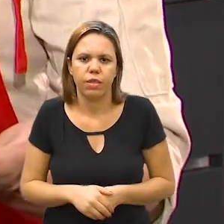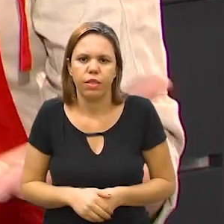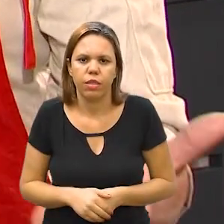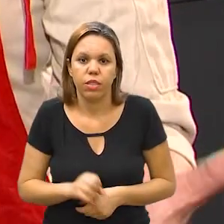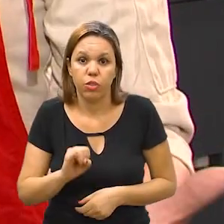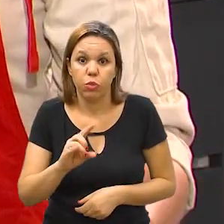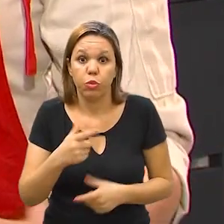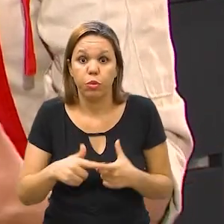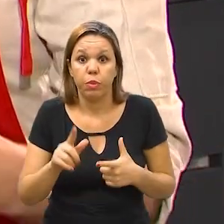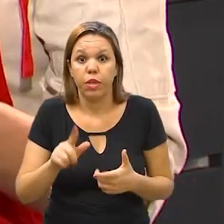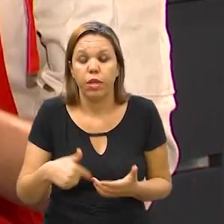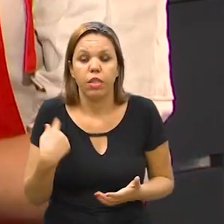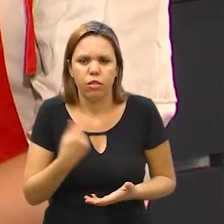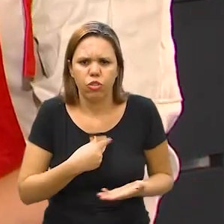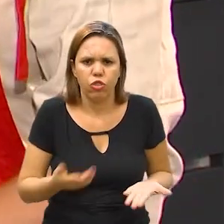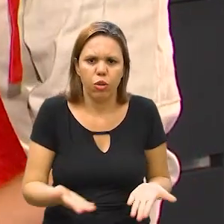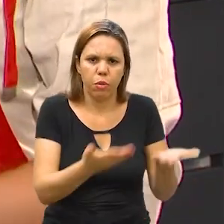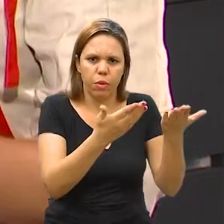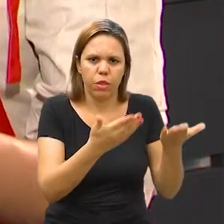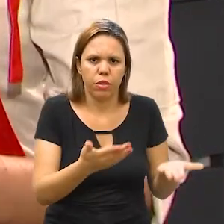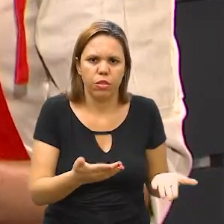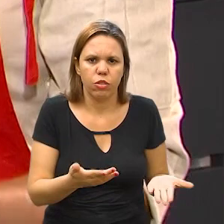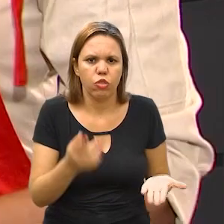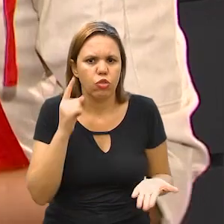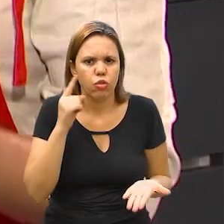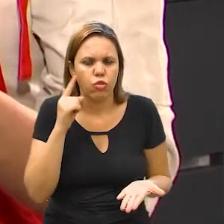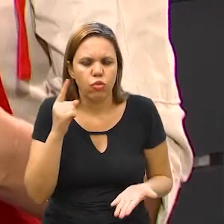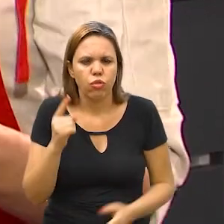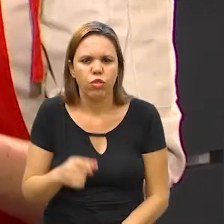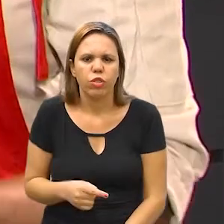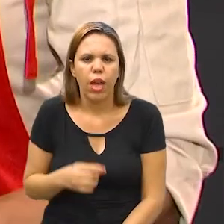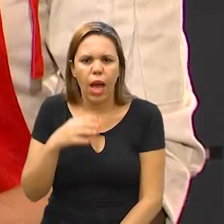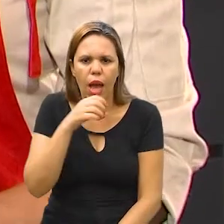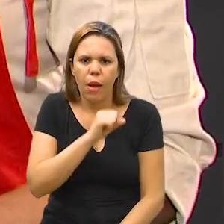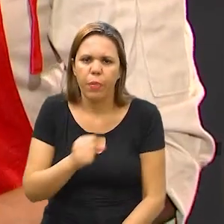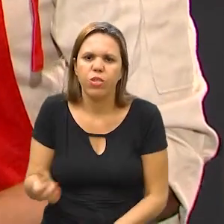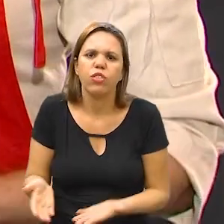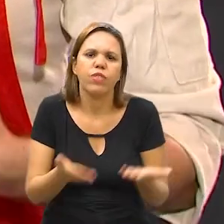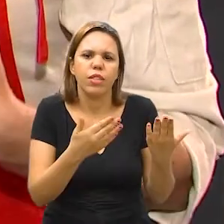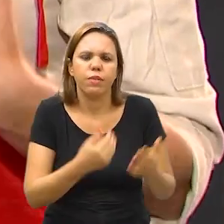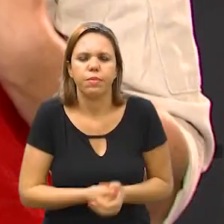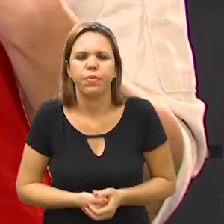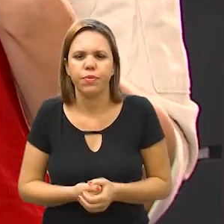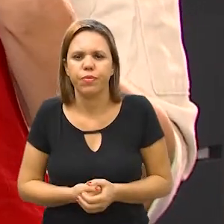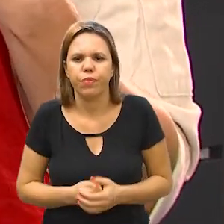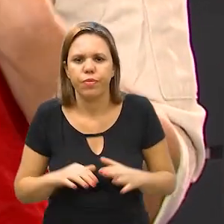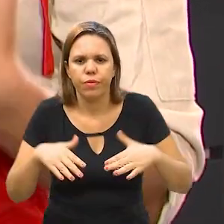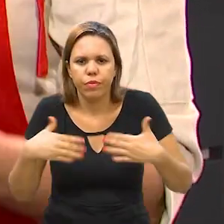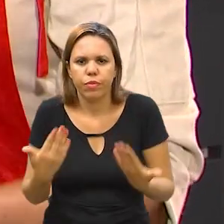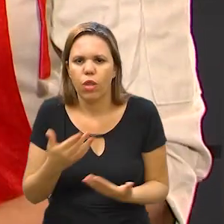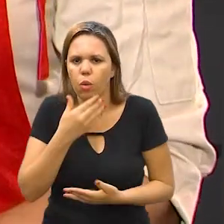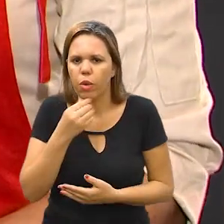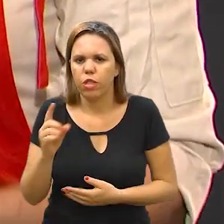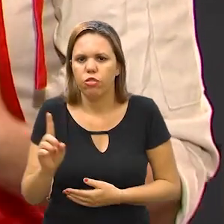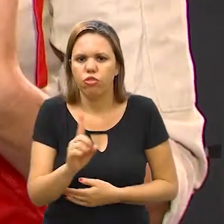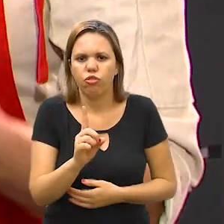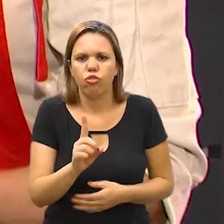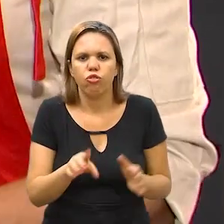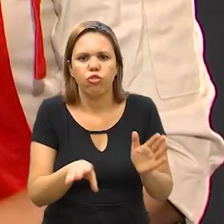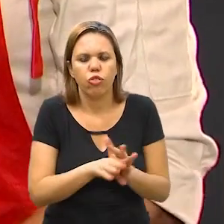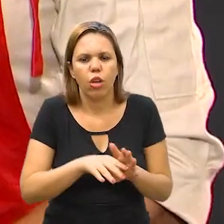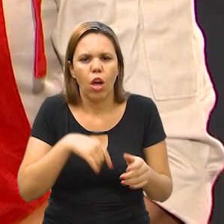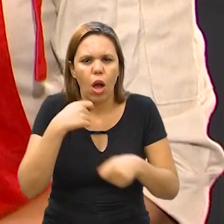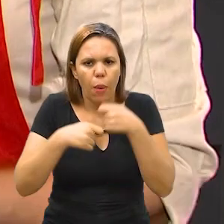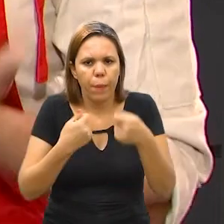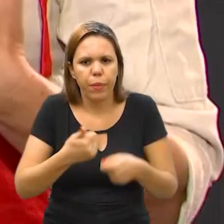mas se o problema é esse, a gente manda o almoço pra ele lá, não tem problema nenhum, é rapidinho, você leva. E quando ele chegou a